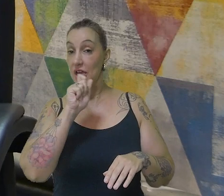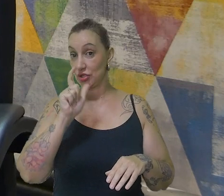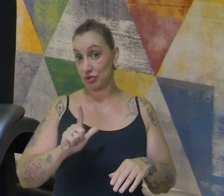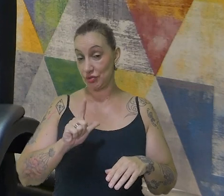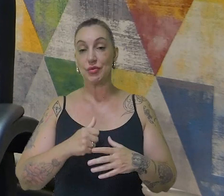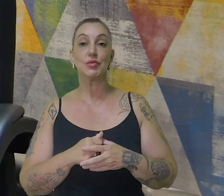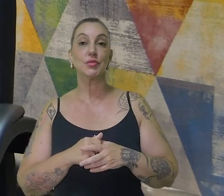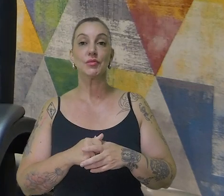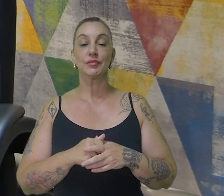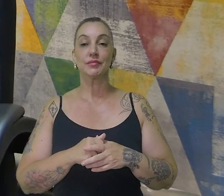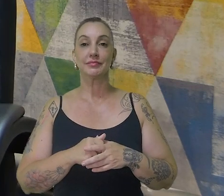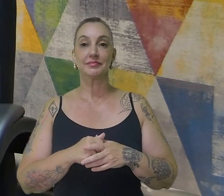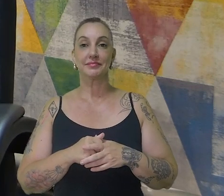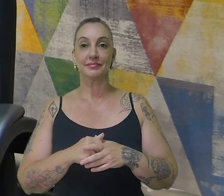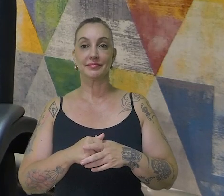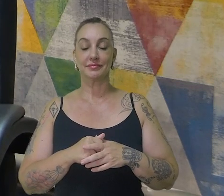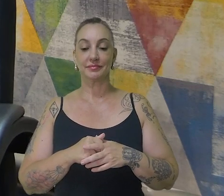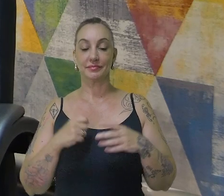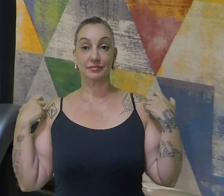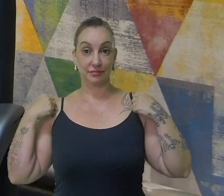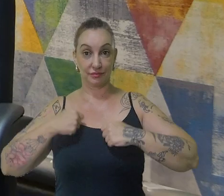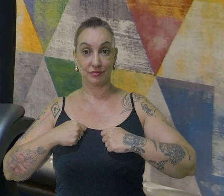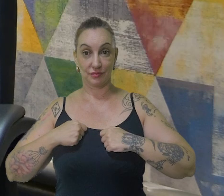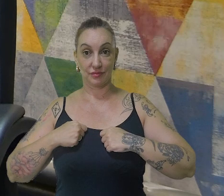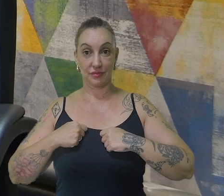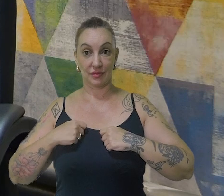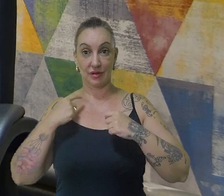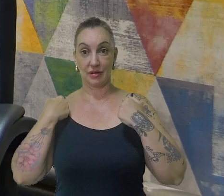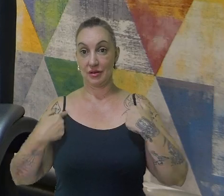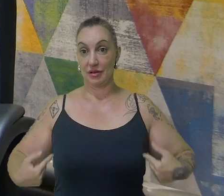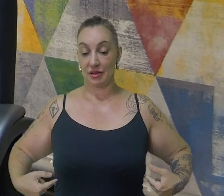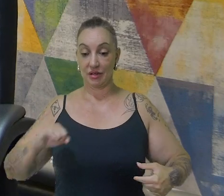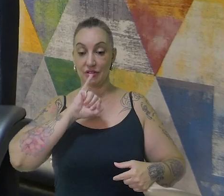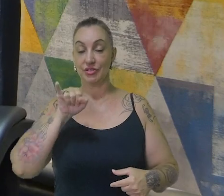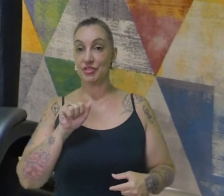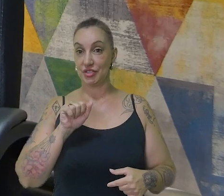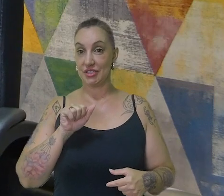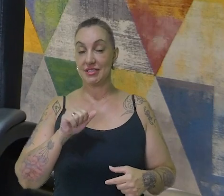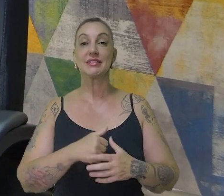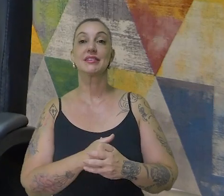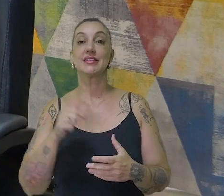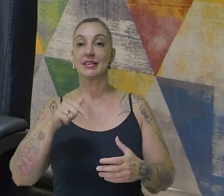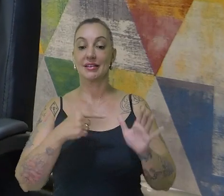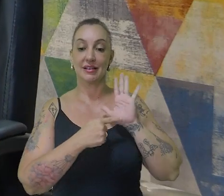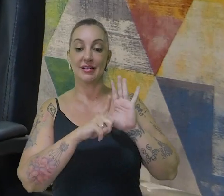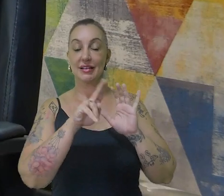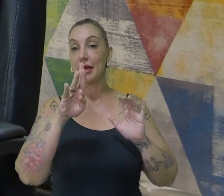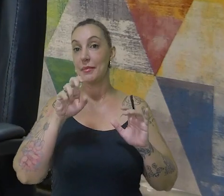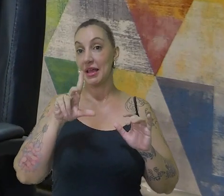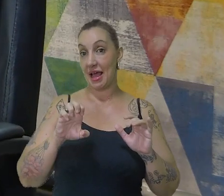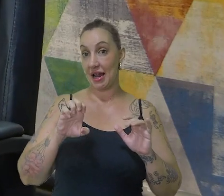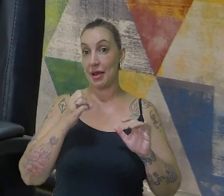azul e rosa e tô com colete jeans eh jeans Claro e a aqui eu tô com a Gabriele